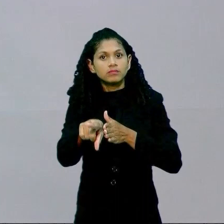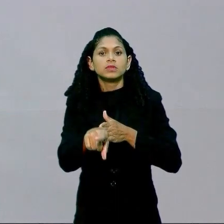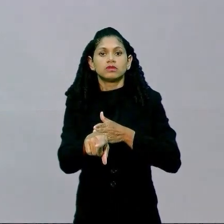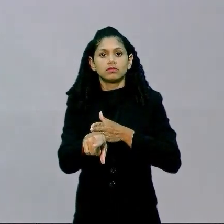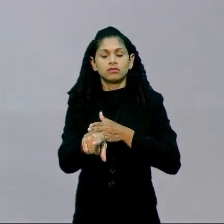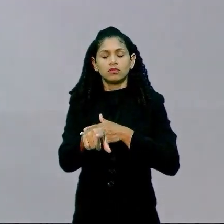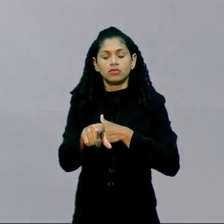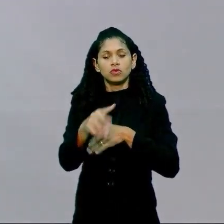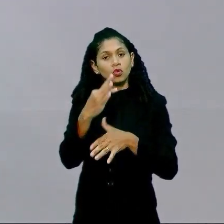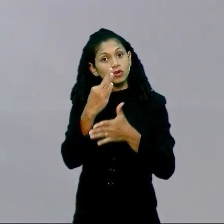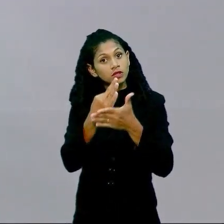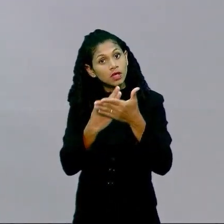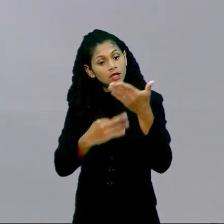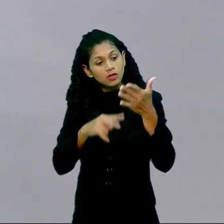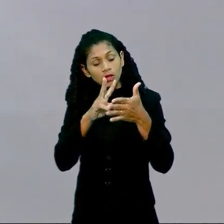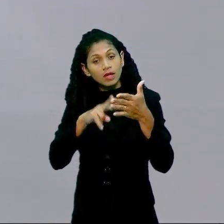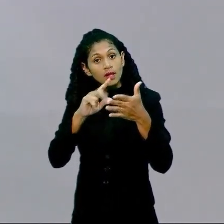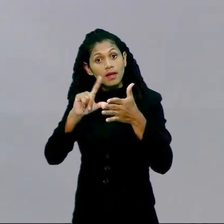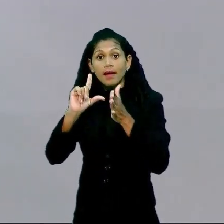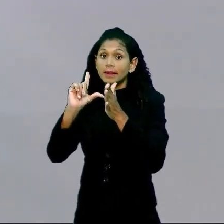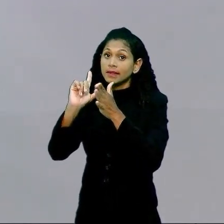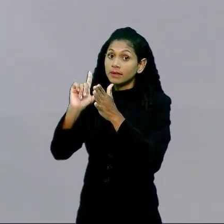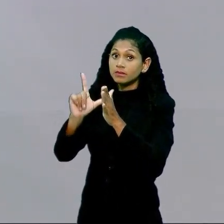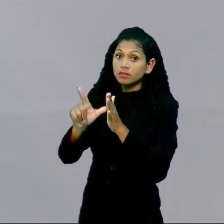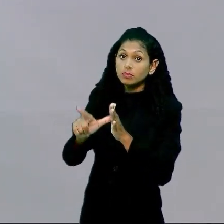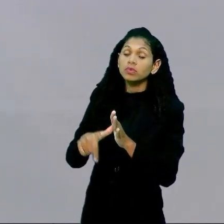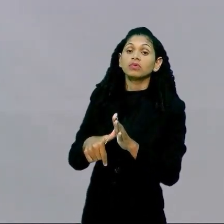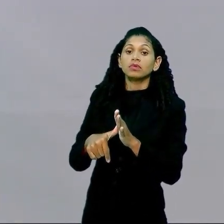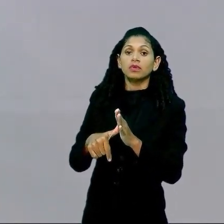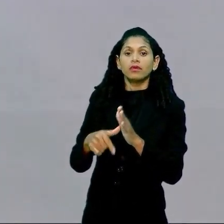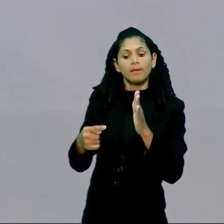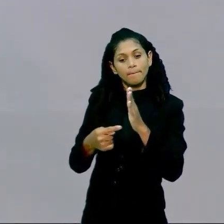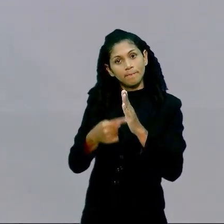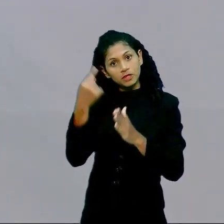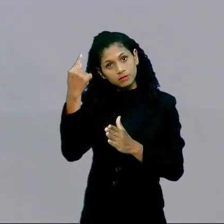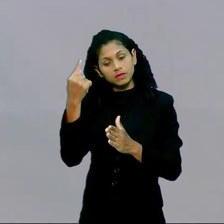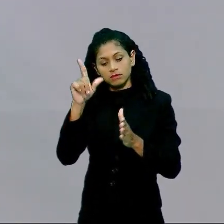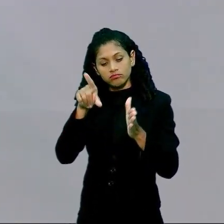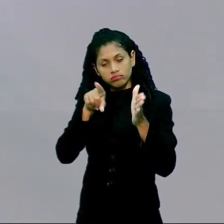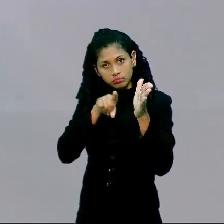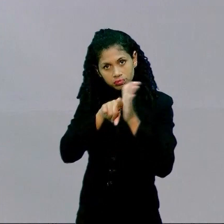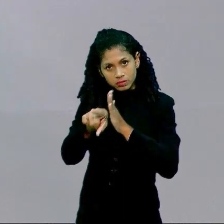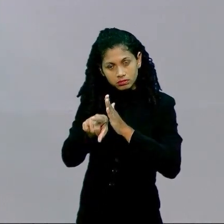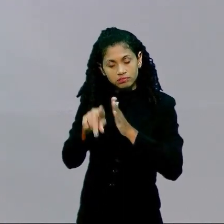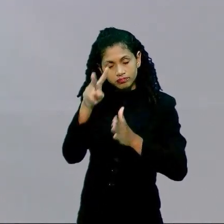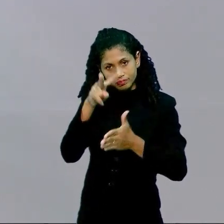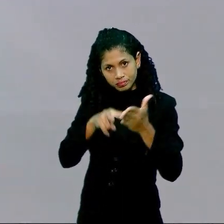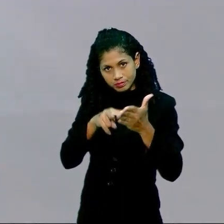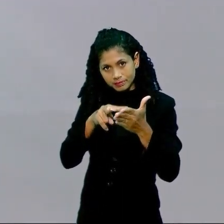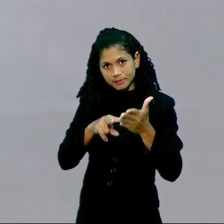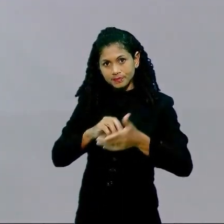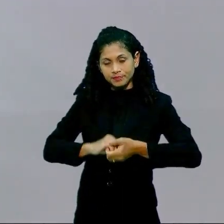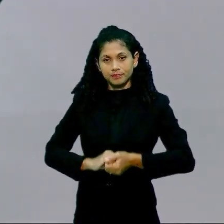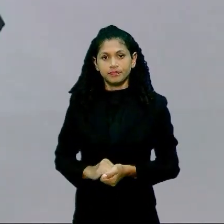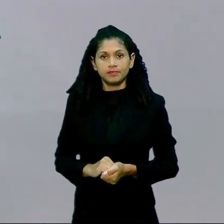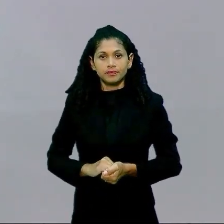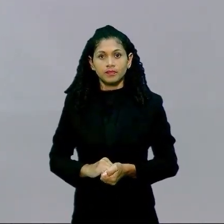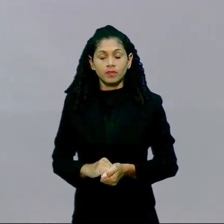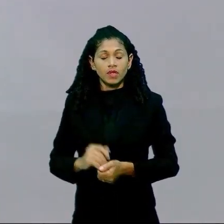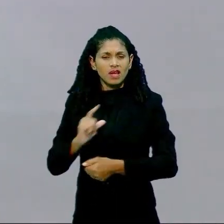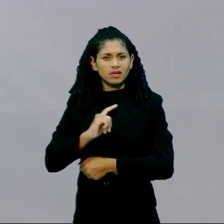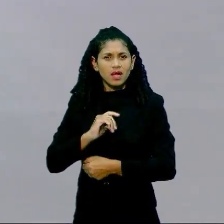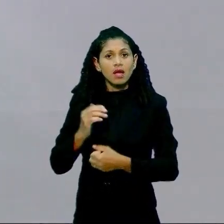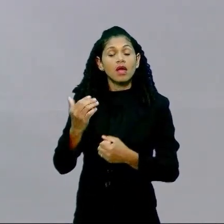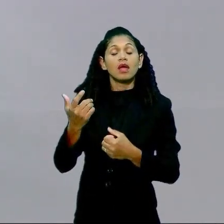direto ali identificar no texto qual a pergunta. Aqui eu já coloquei o texto para a gente já ter um embasamento geral. E aí, sem contar que são